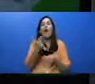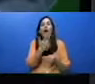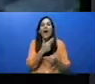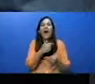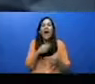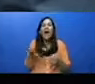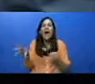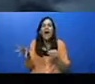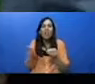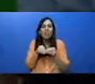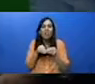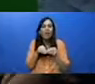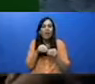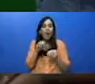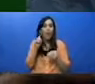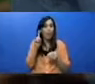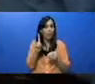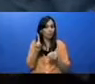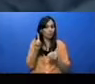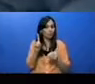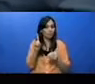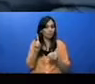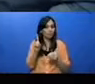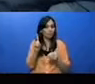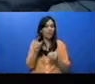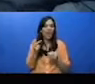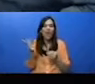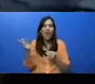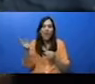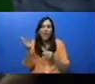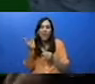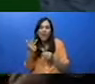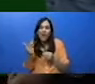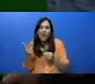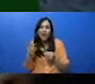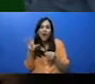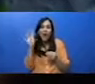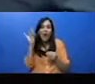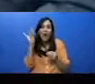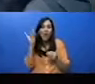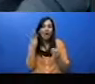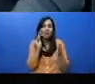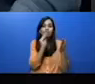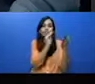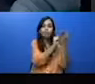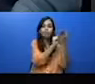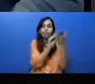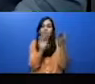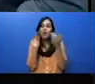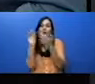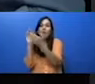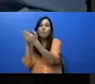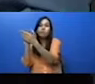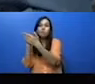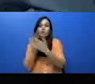que está lá no finalzinho da apostila, e vão colar a figura de acordo com a legendinha aqui,